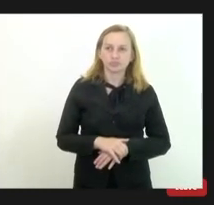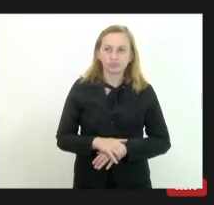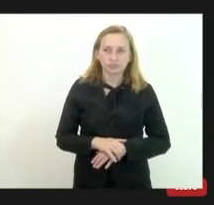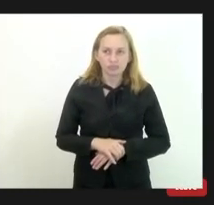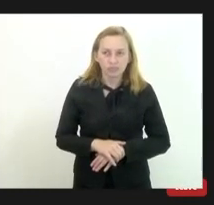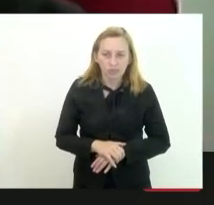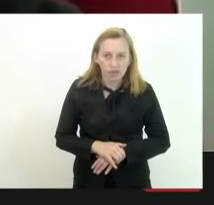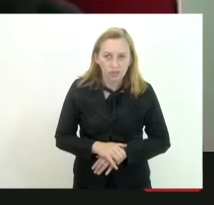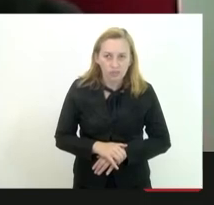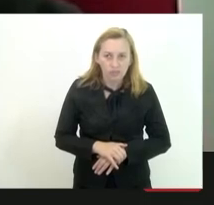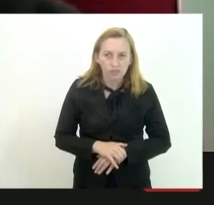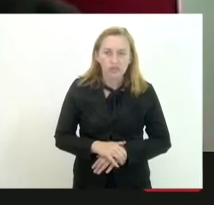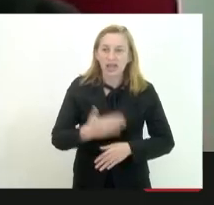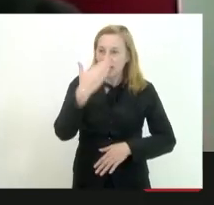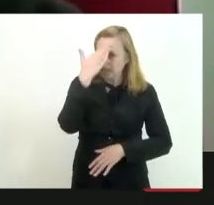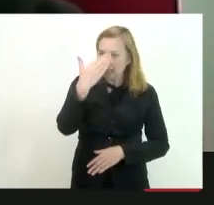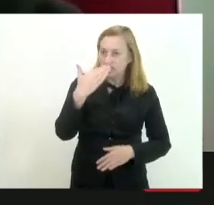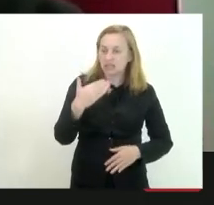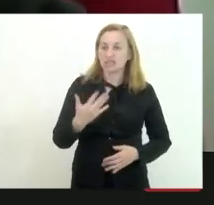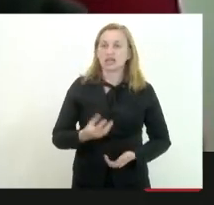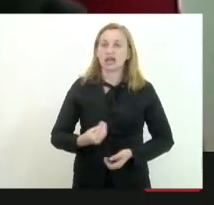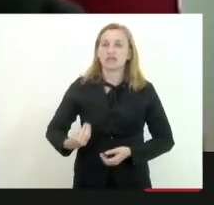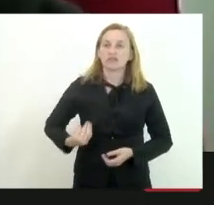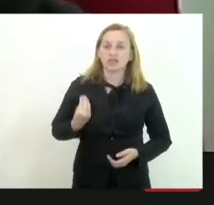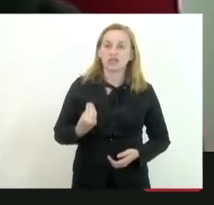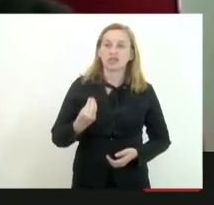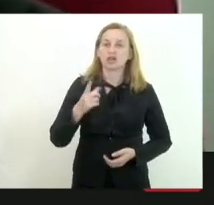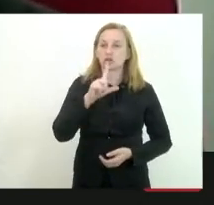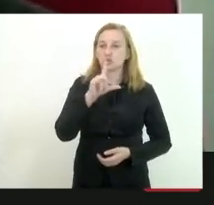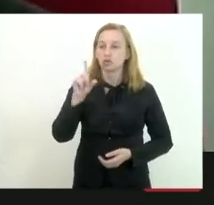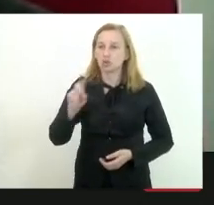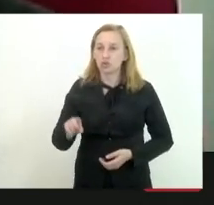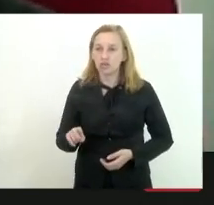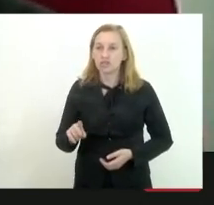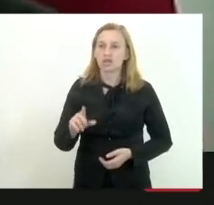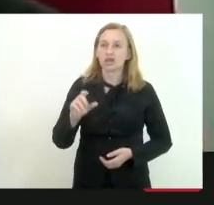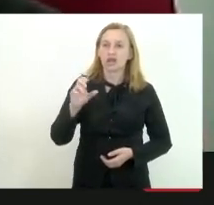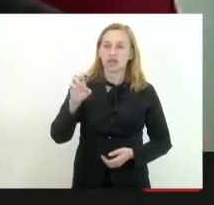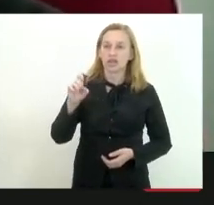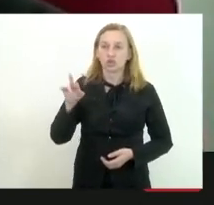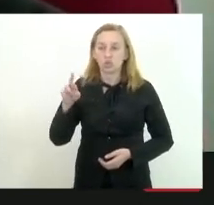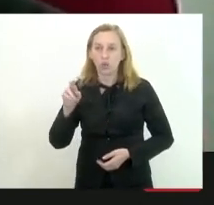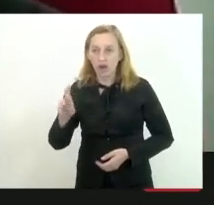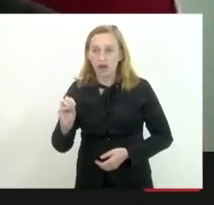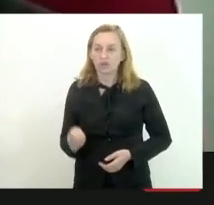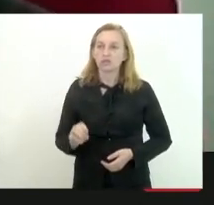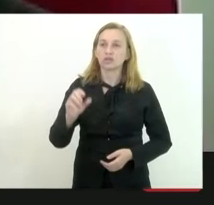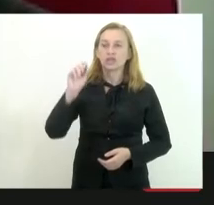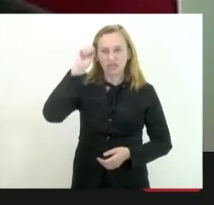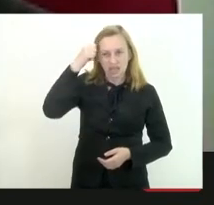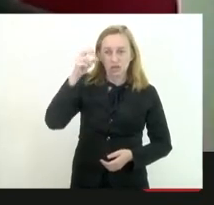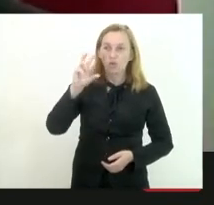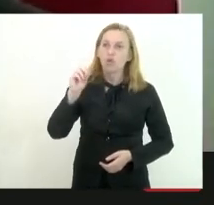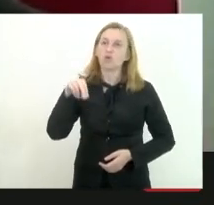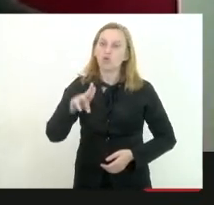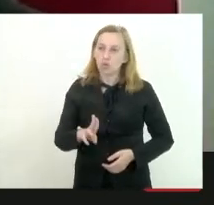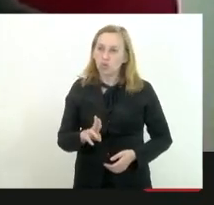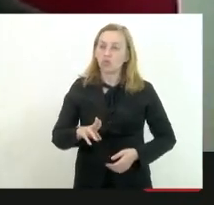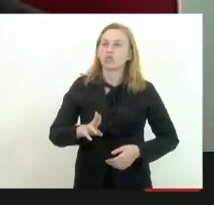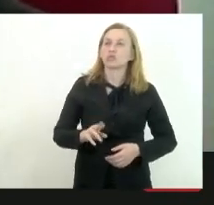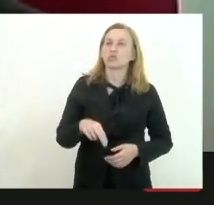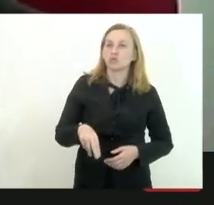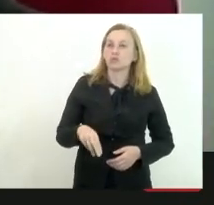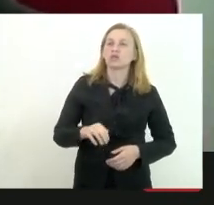Cidade Nova. Agradecer a presença do Luiz Eduardo Moreira, Negro Ogum, que preside o Conselho Estadual de Direitos